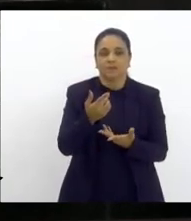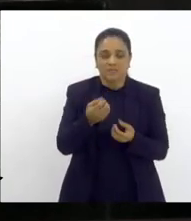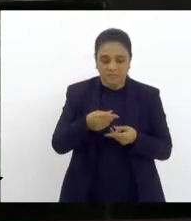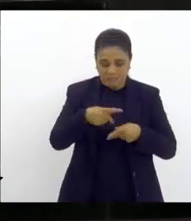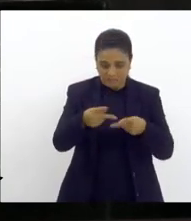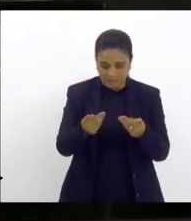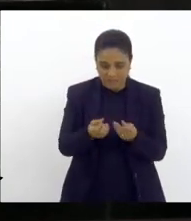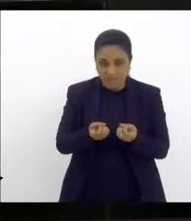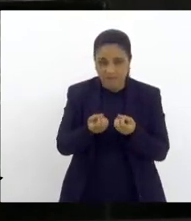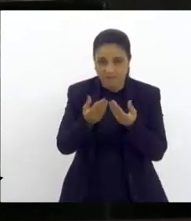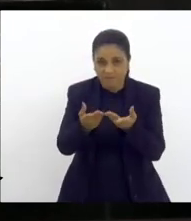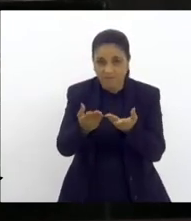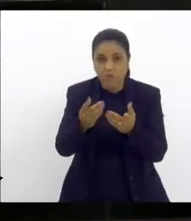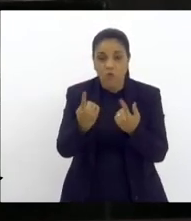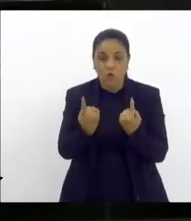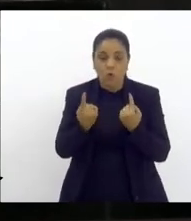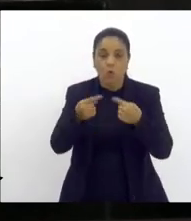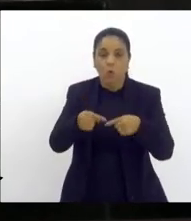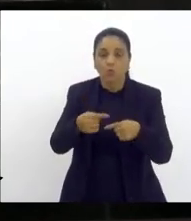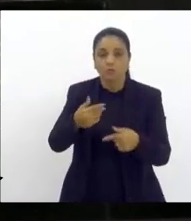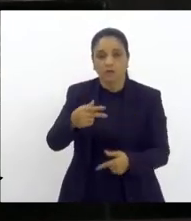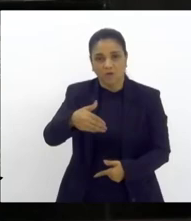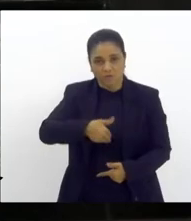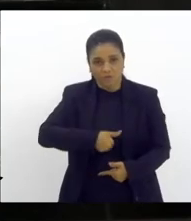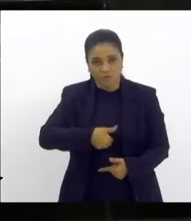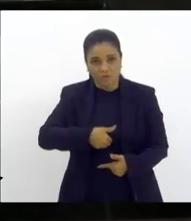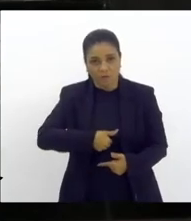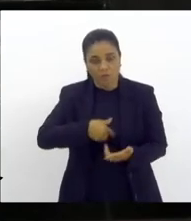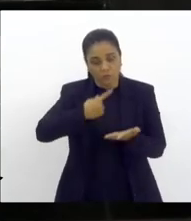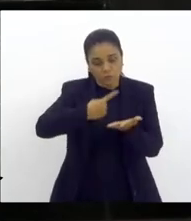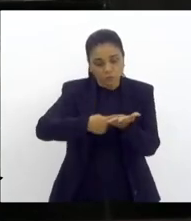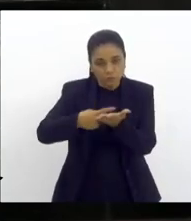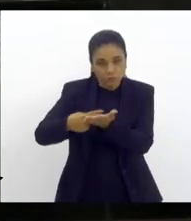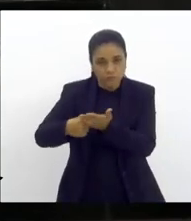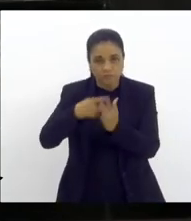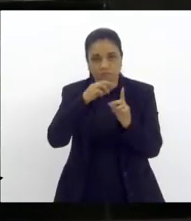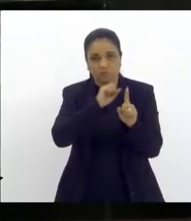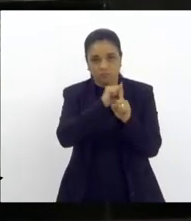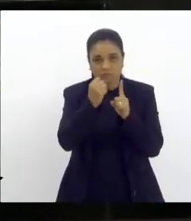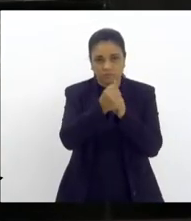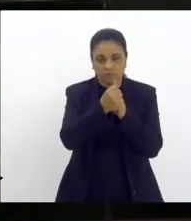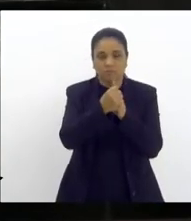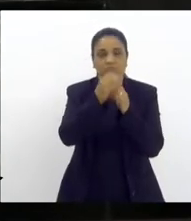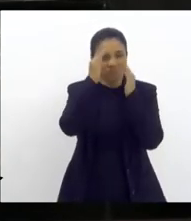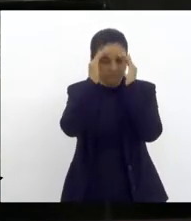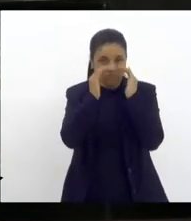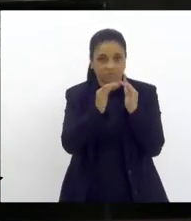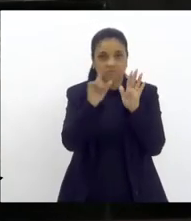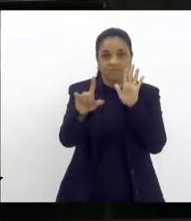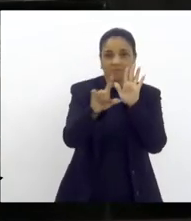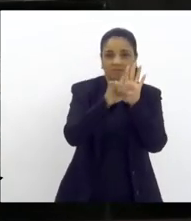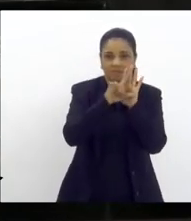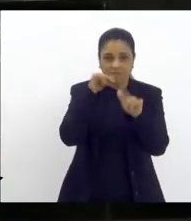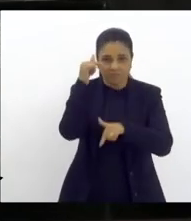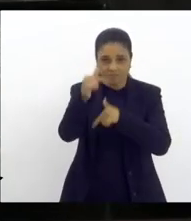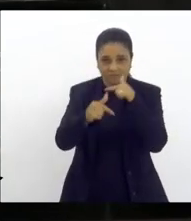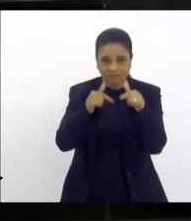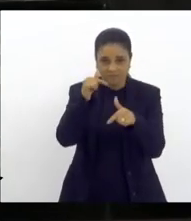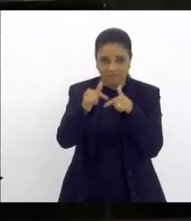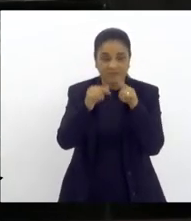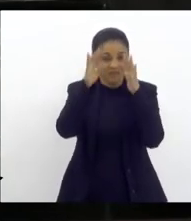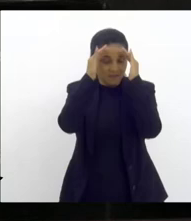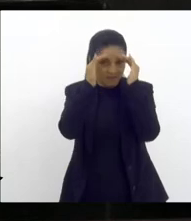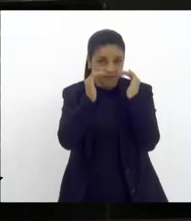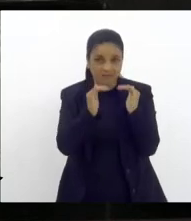servir para o combate à fome no cumprimento da função social do respeito às leis trabalhistas e também do